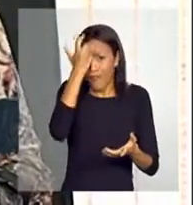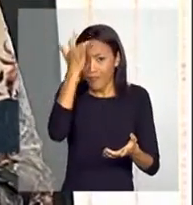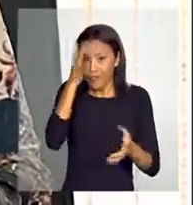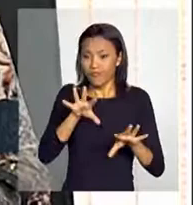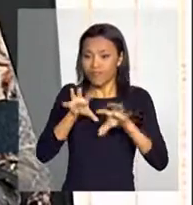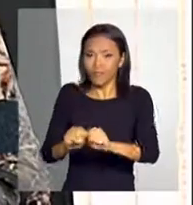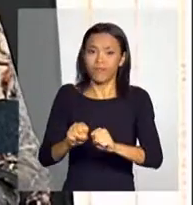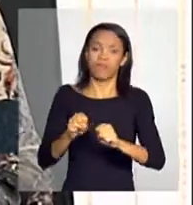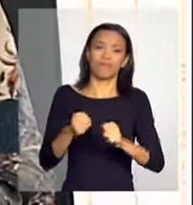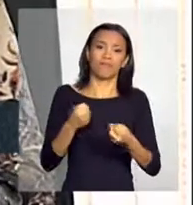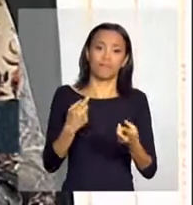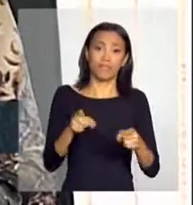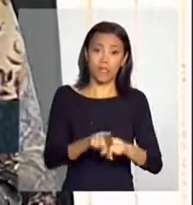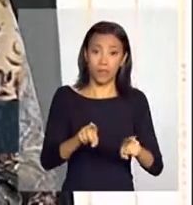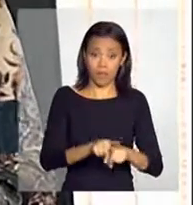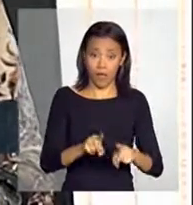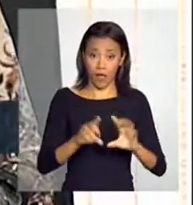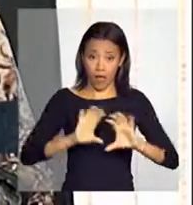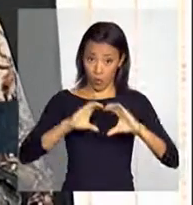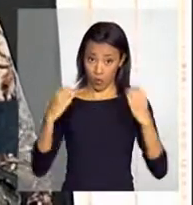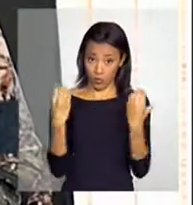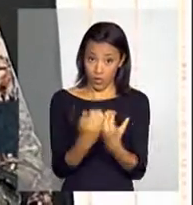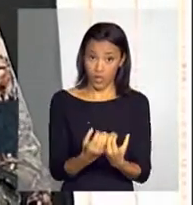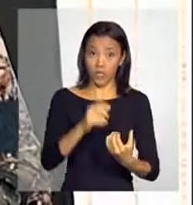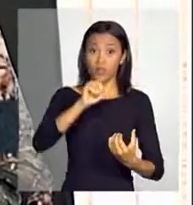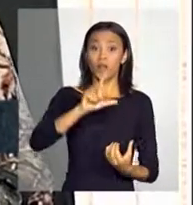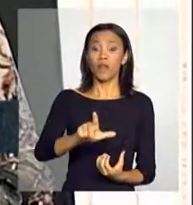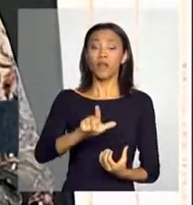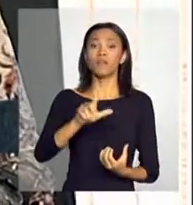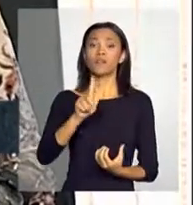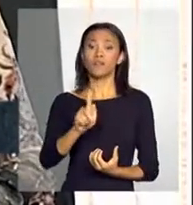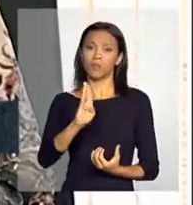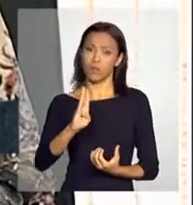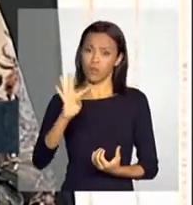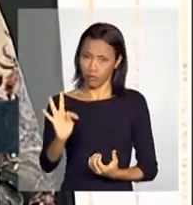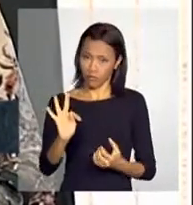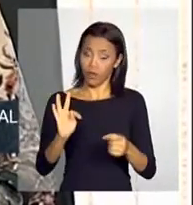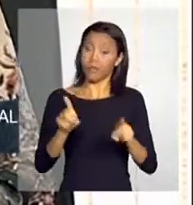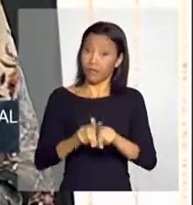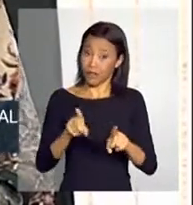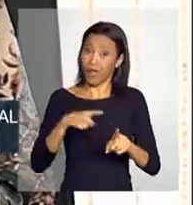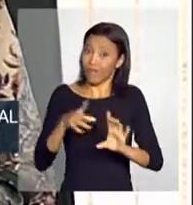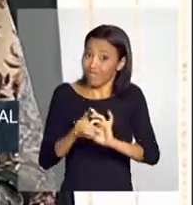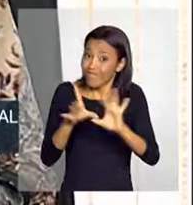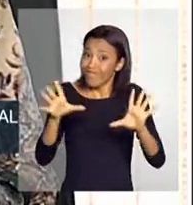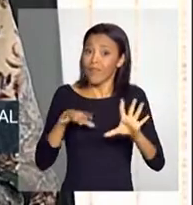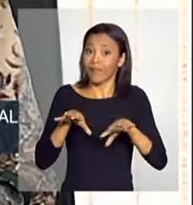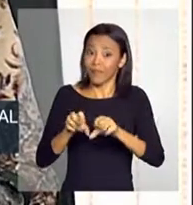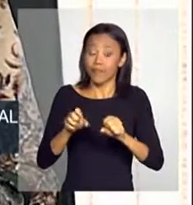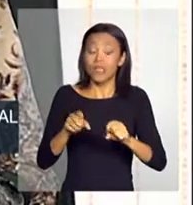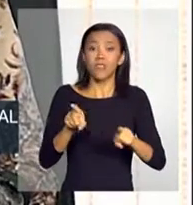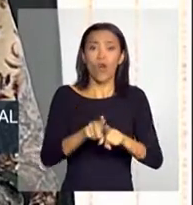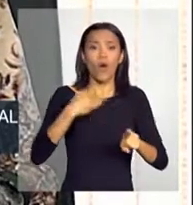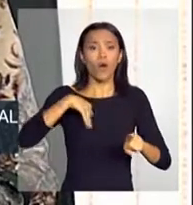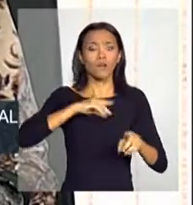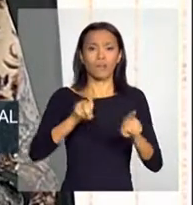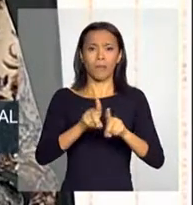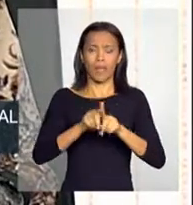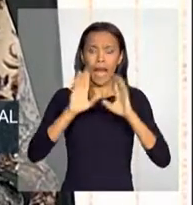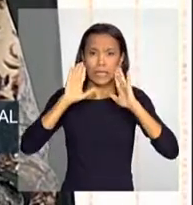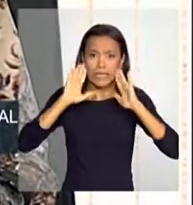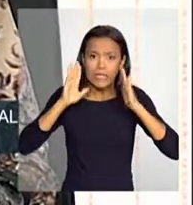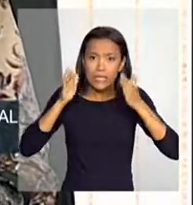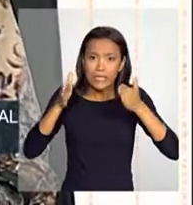a comunidade LGBT está vulnerável ao tráfico de seres humanos e estamos também atentos